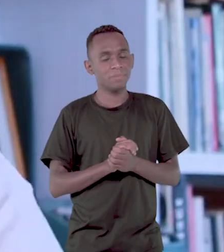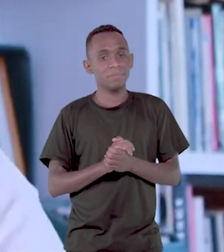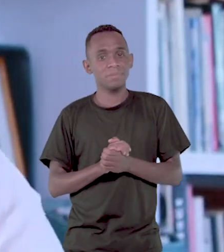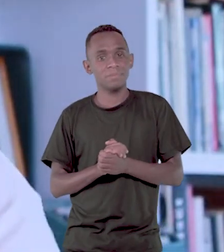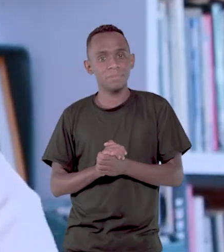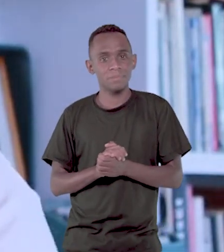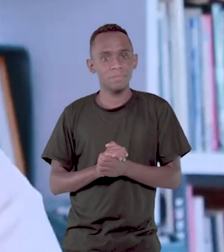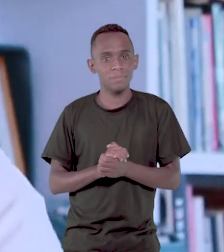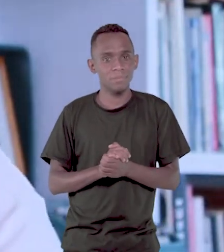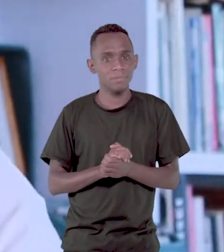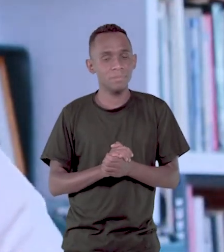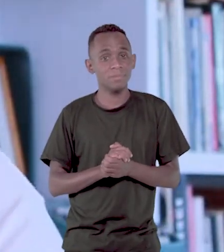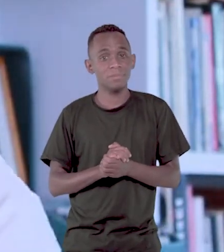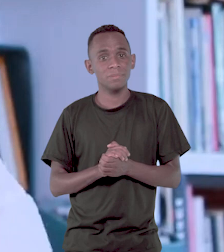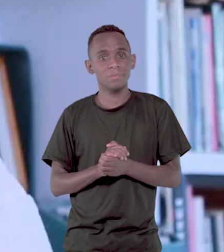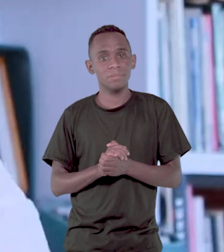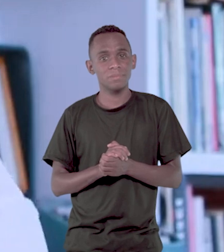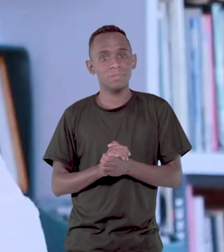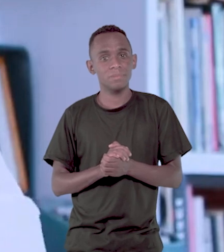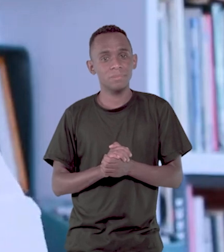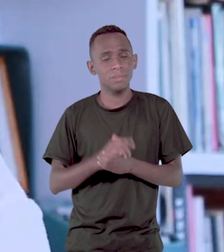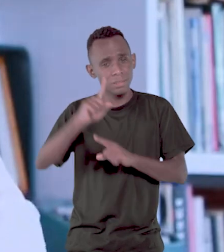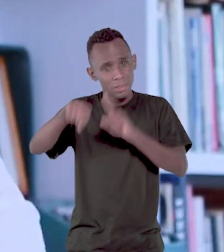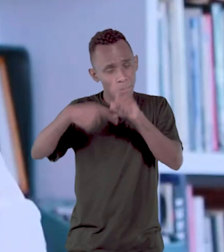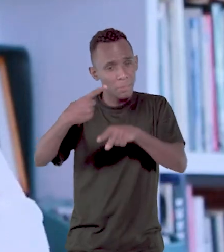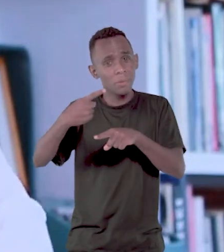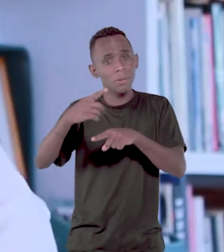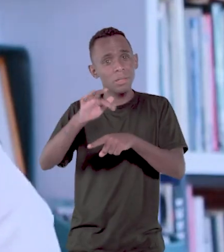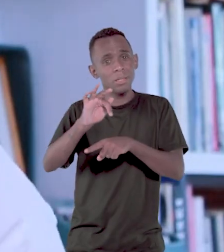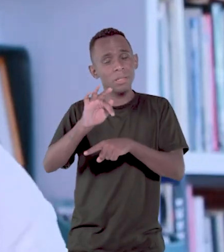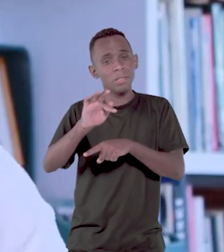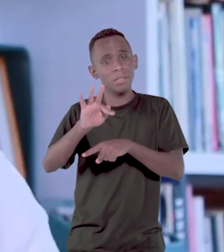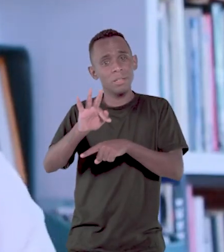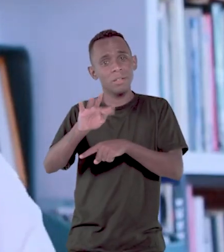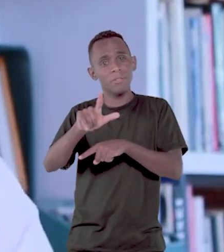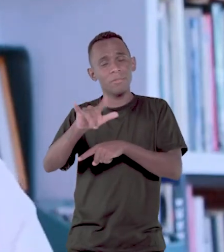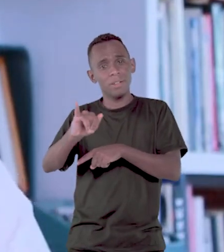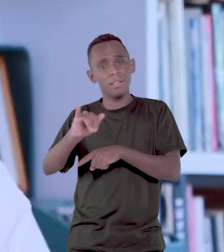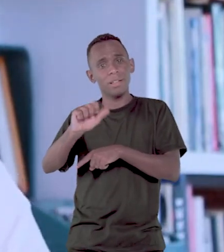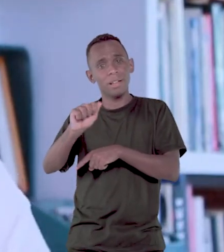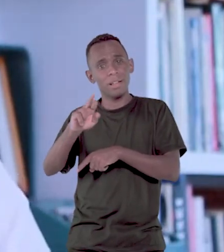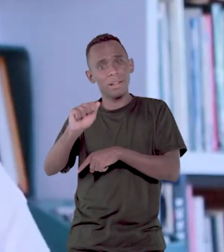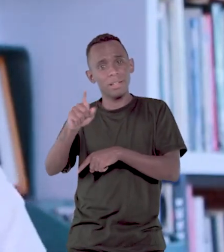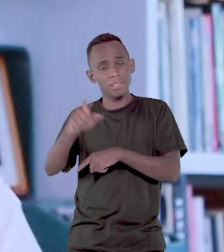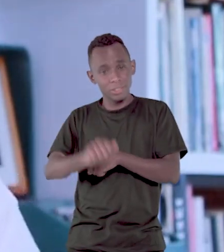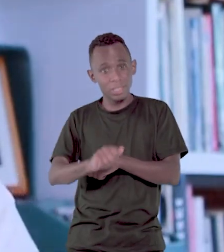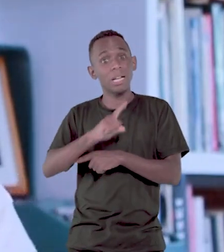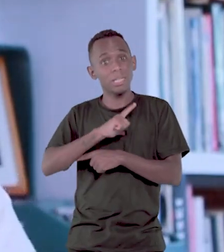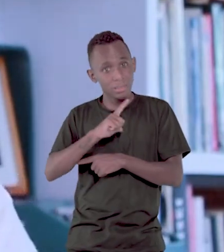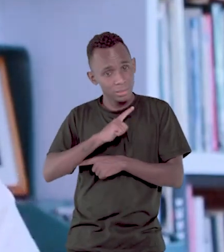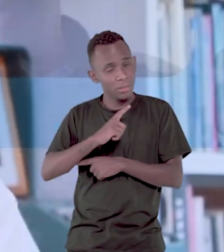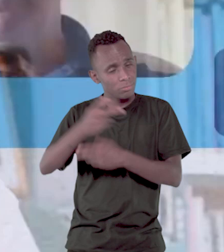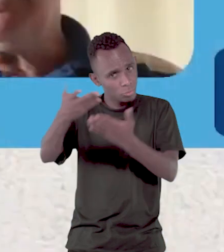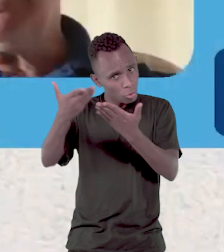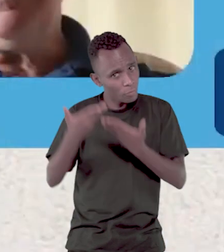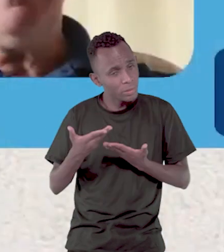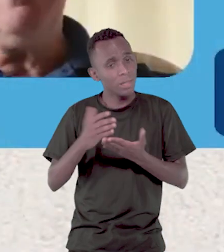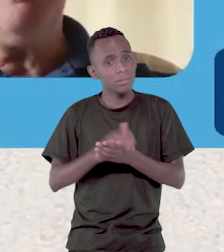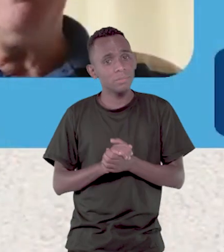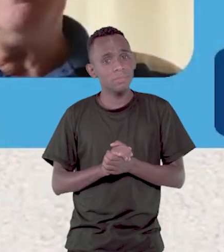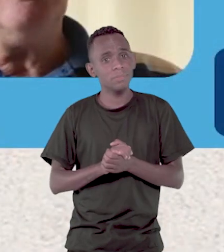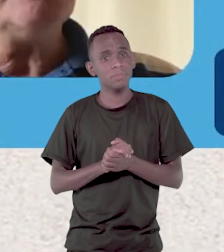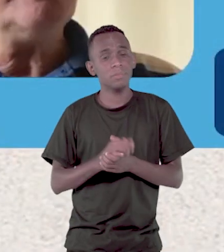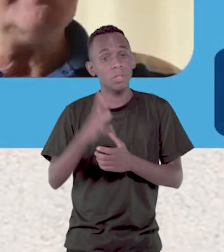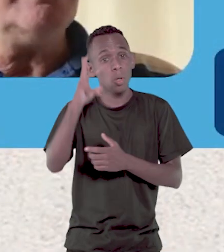Não, e é muito legal. Nota no Friarachá daqui a pouquinho, quem sabe, se você tiver. Quem sabe. E assim, um